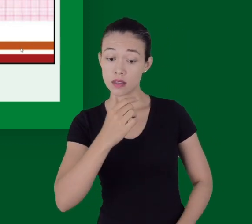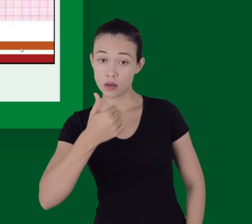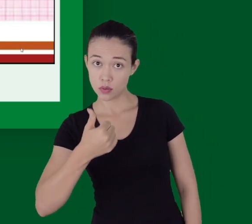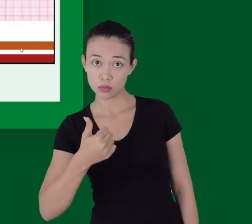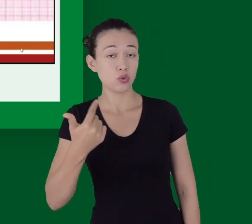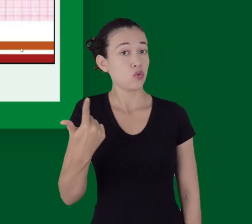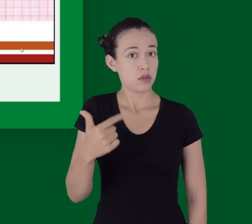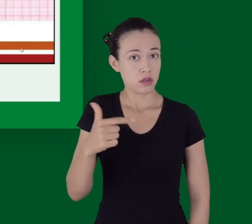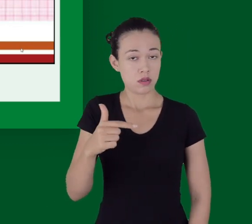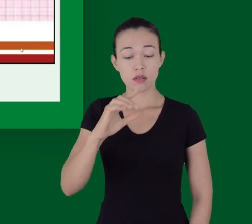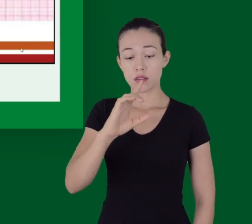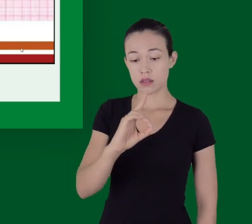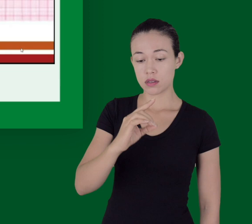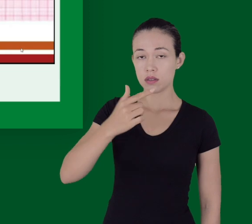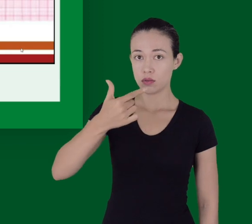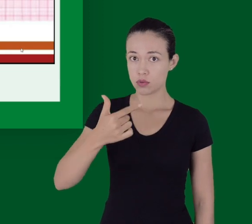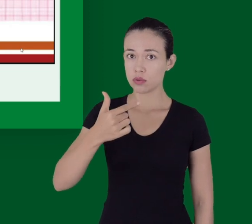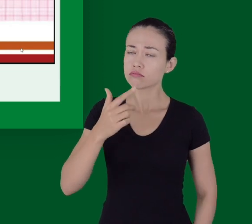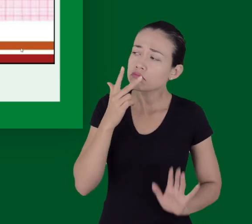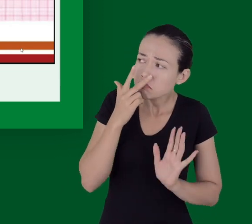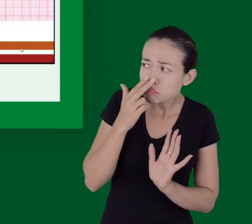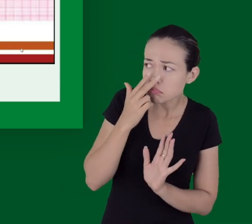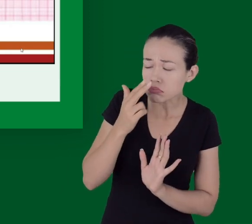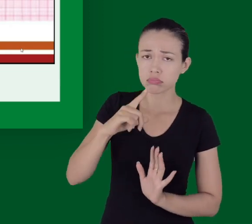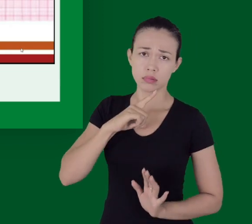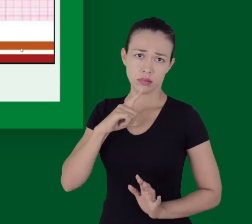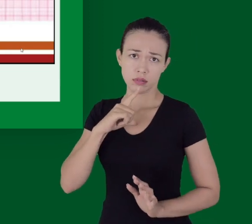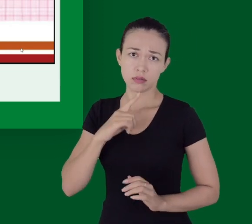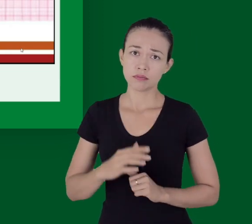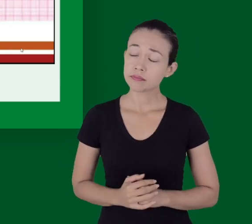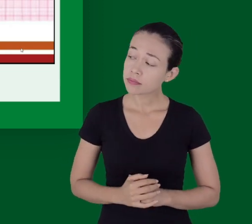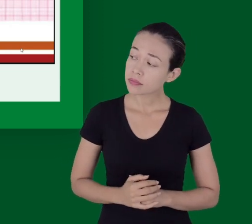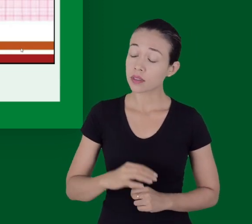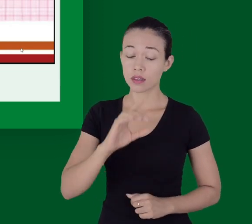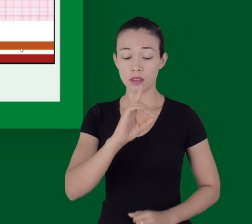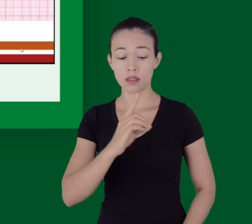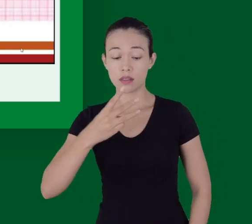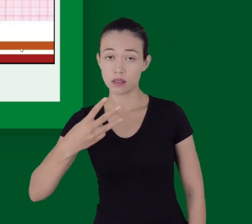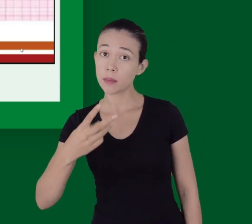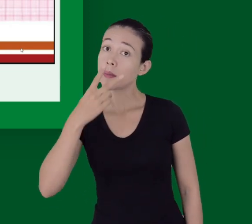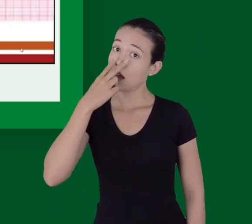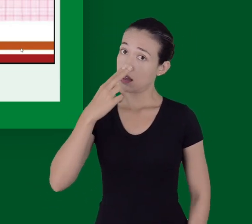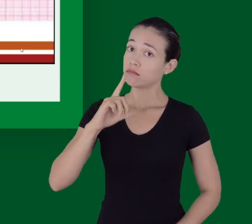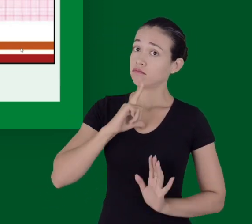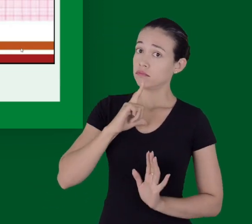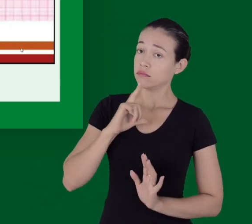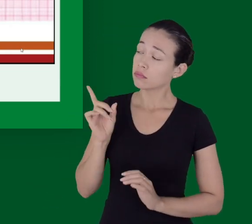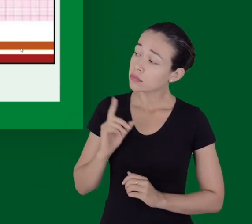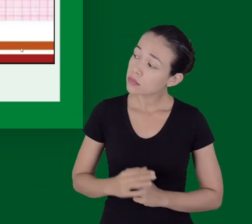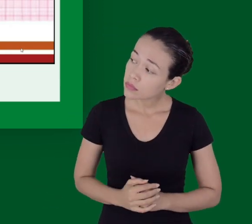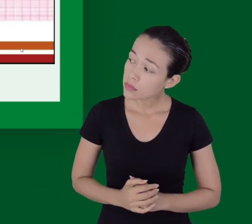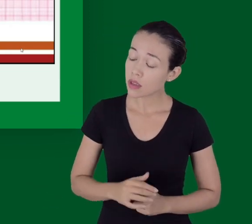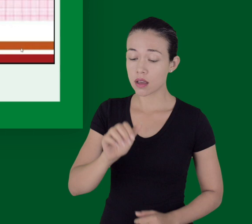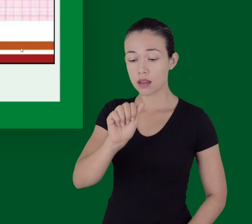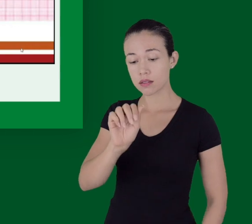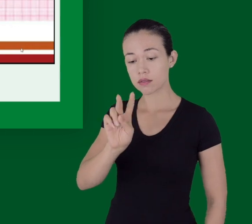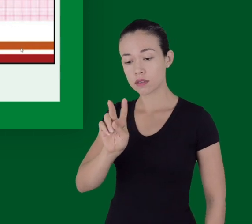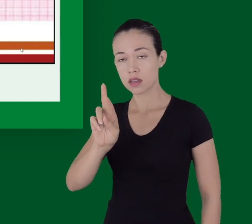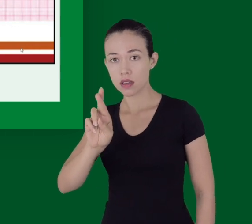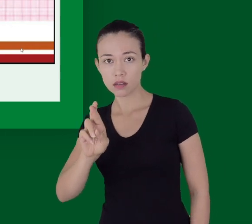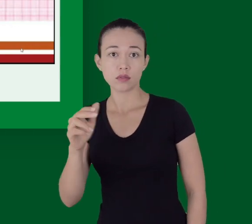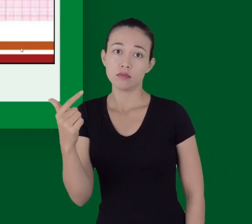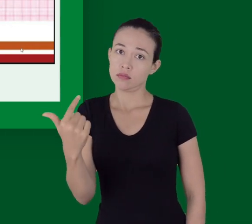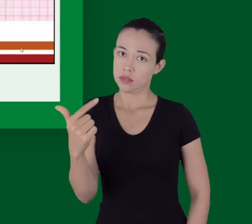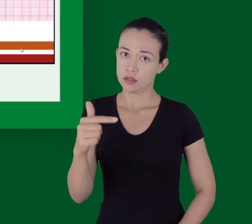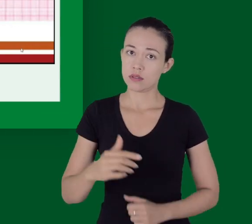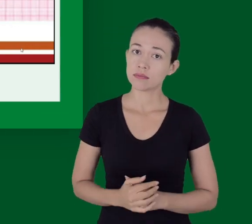onda ali acima da linha de base. Em D3, também parece ter supra. AVR não tem supra. AVL não tem